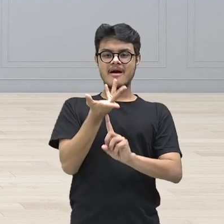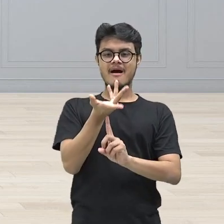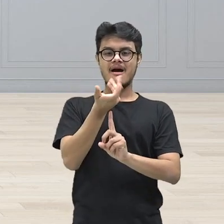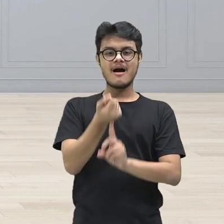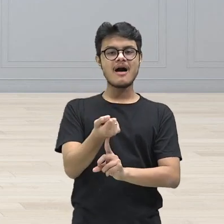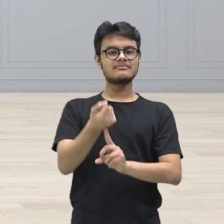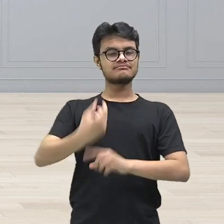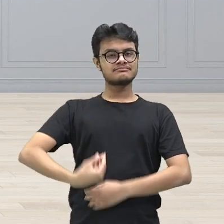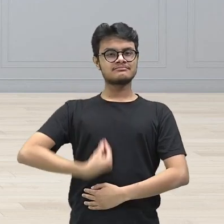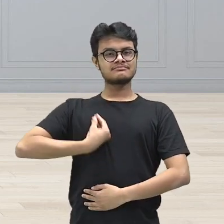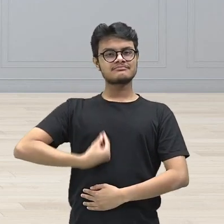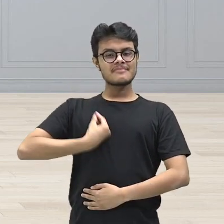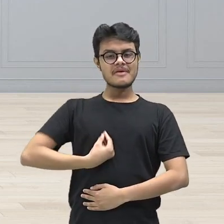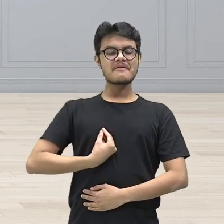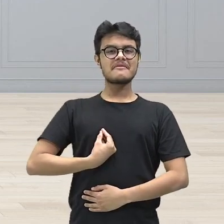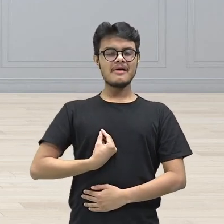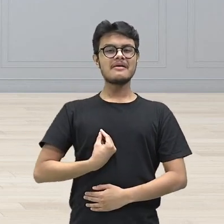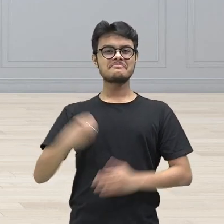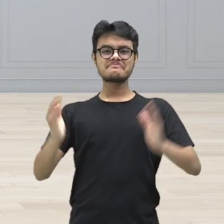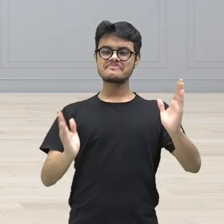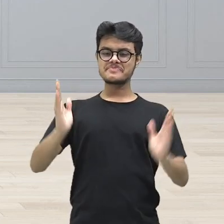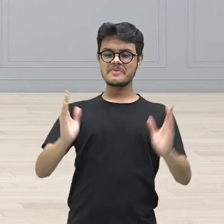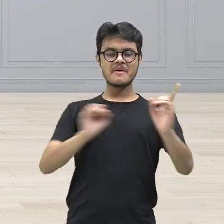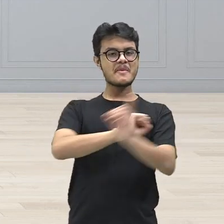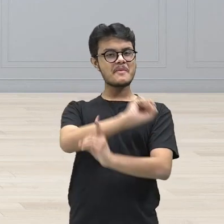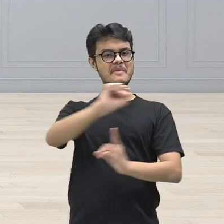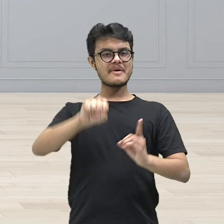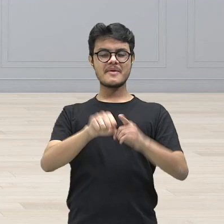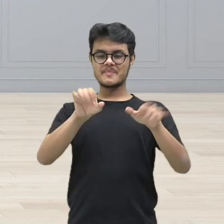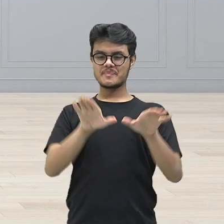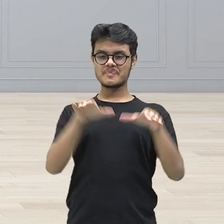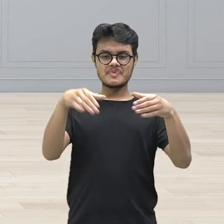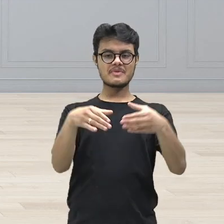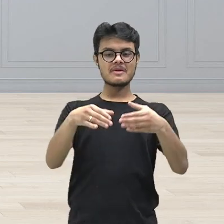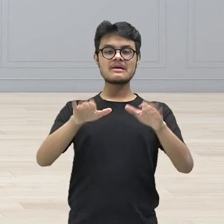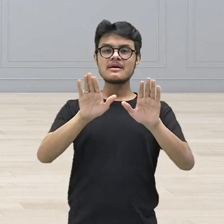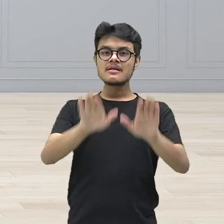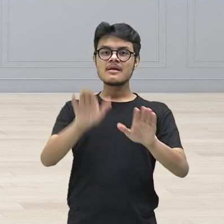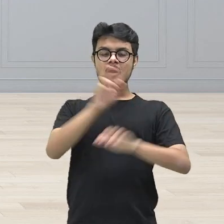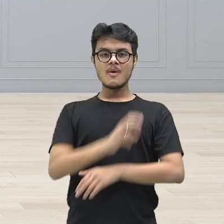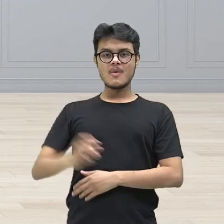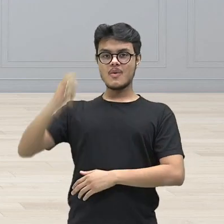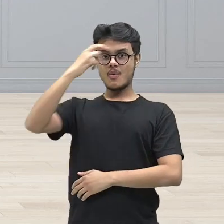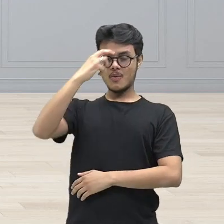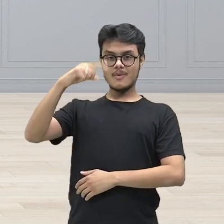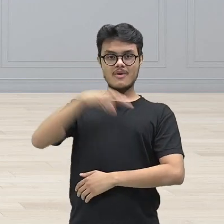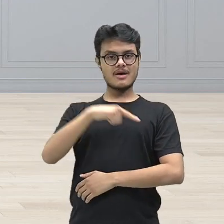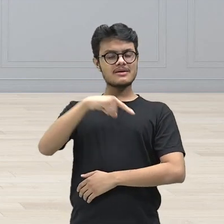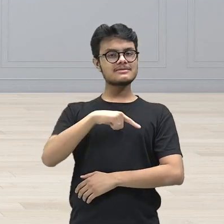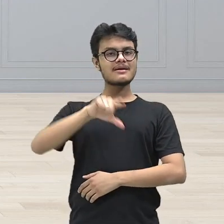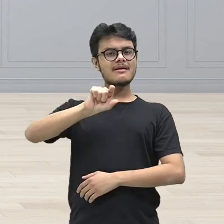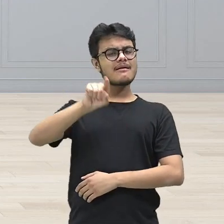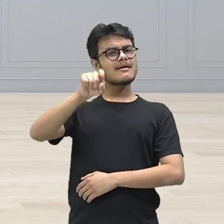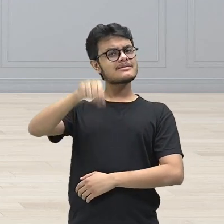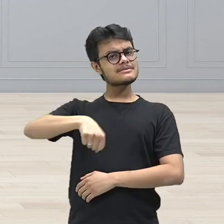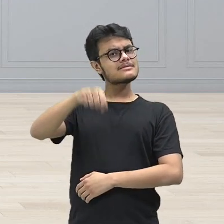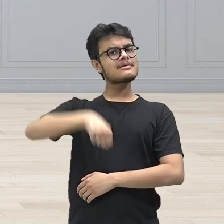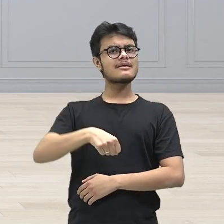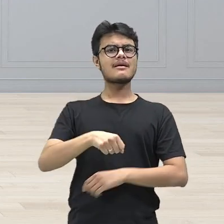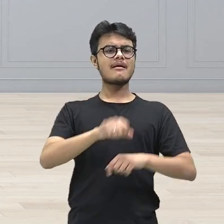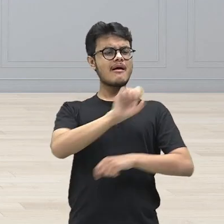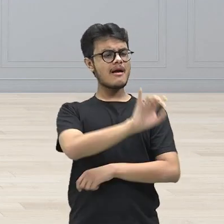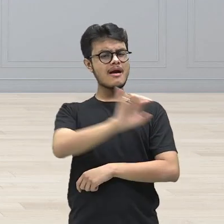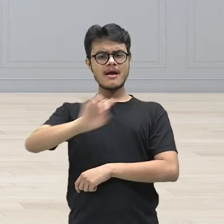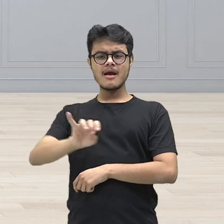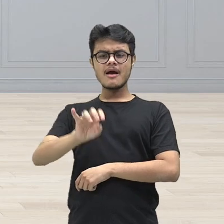e da história da vida de uma sociedade, de uma comunidade. Cada cultura ela criou as suas formas de comunicação e expressão através